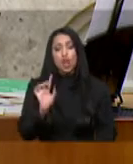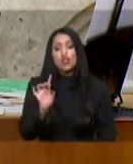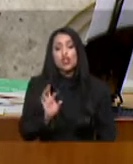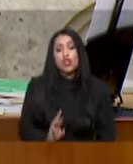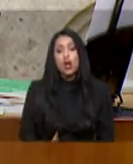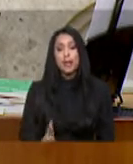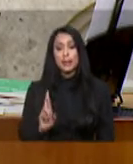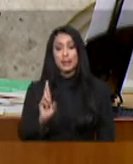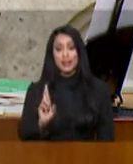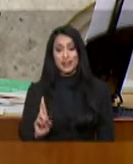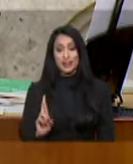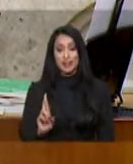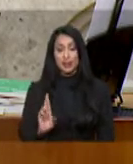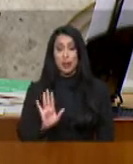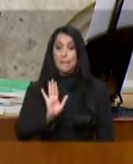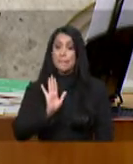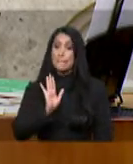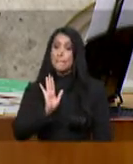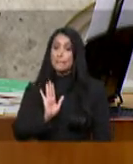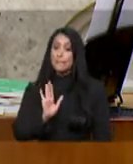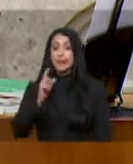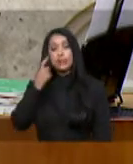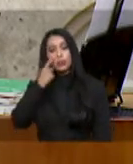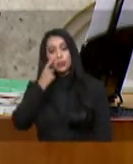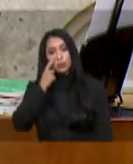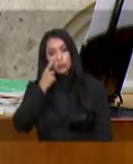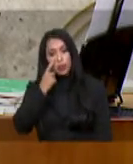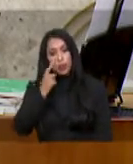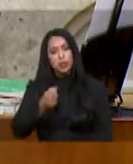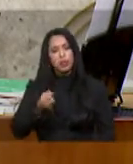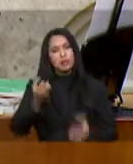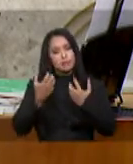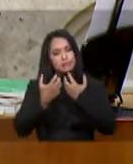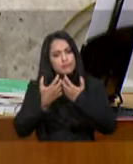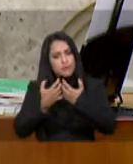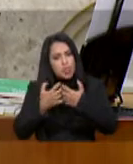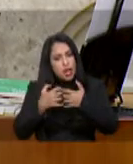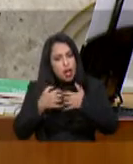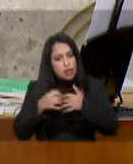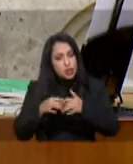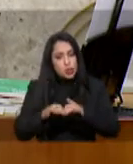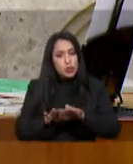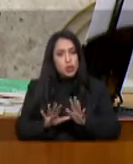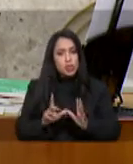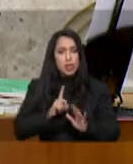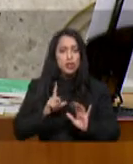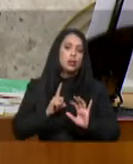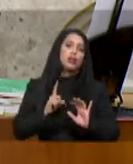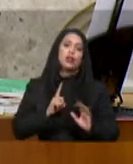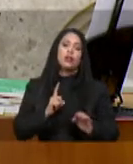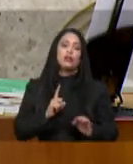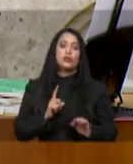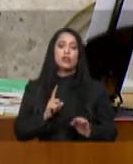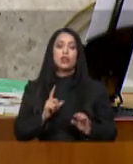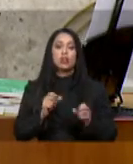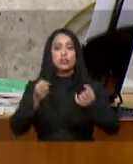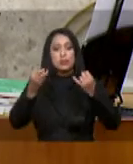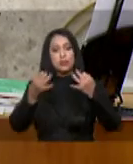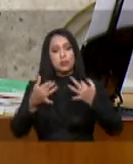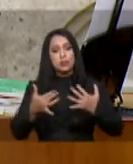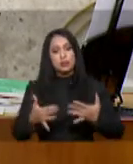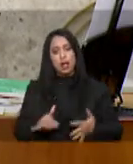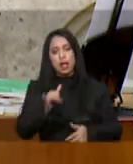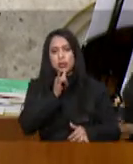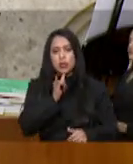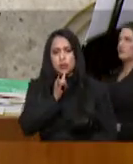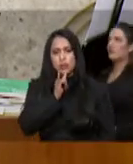governo. Mas o ministro Castro Nunes construiu um raciocínio e fez um reforço argumentativo com esses